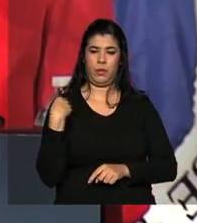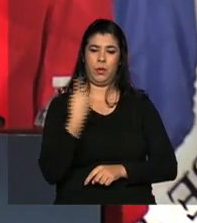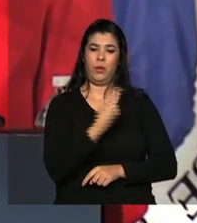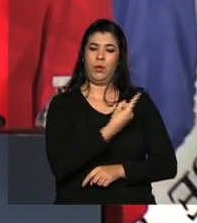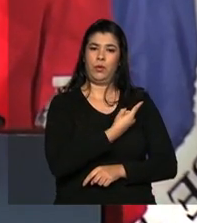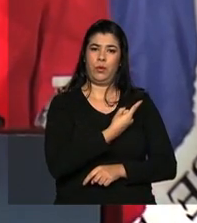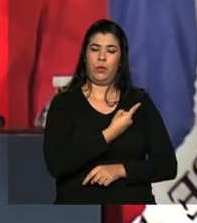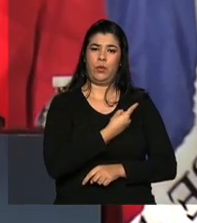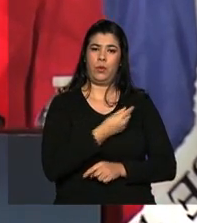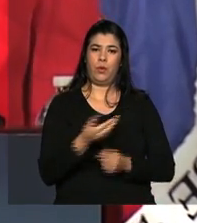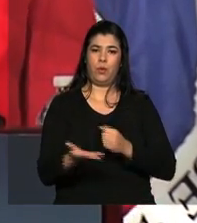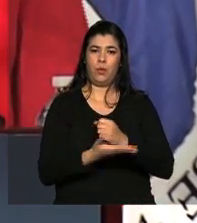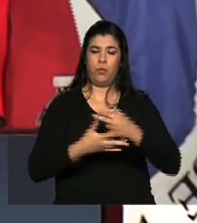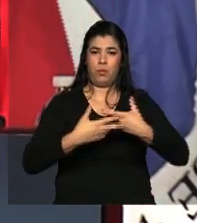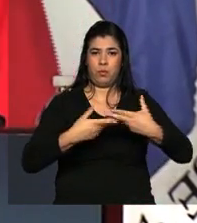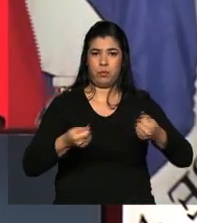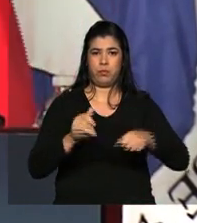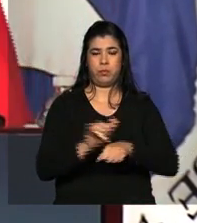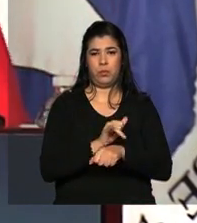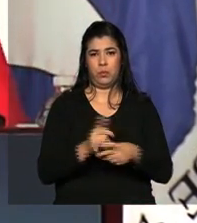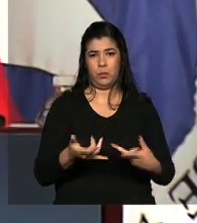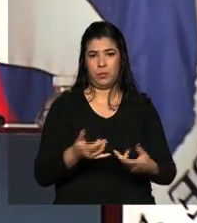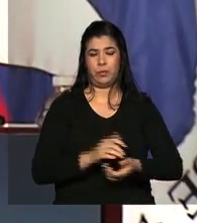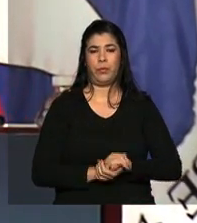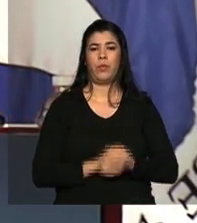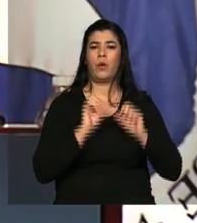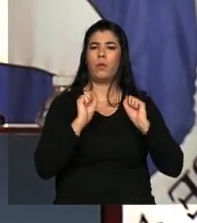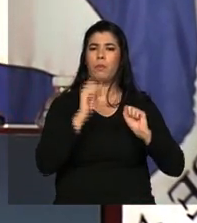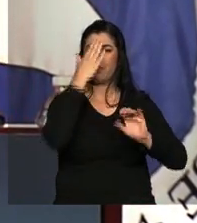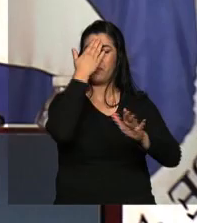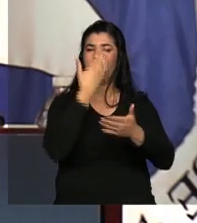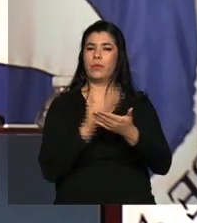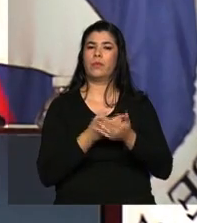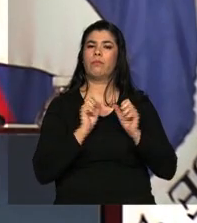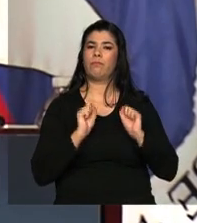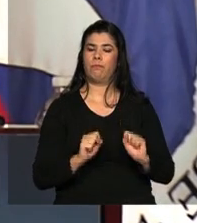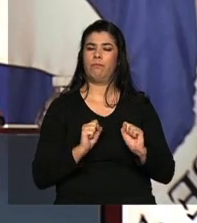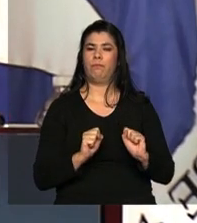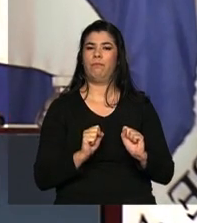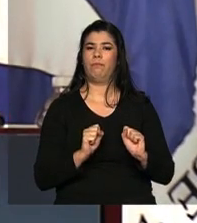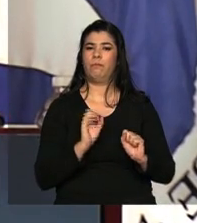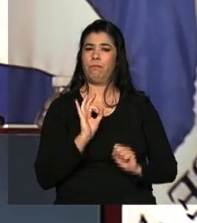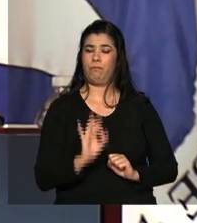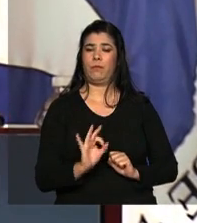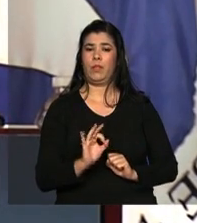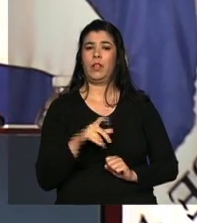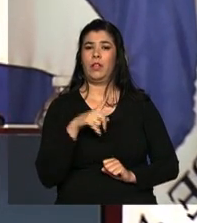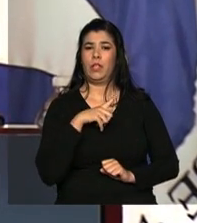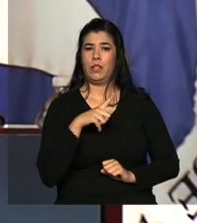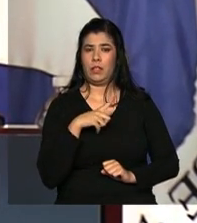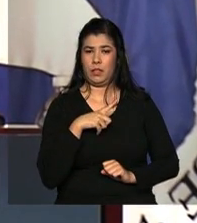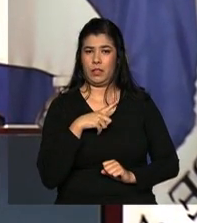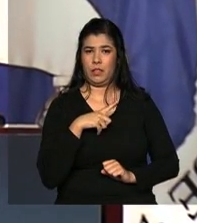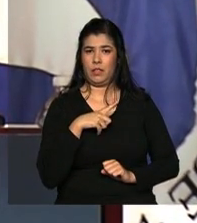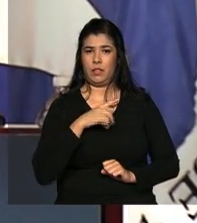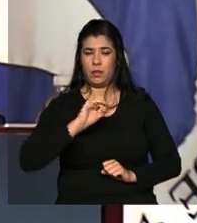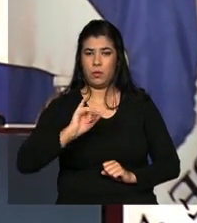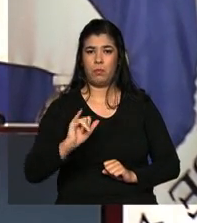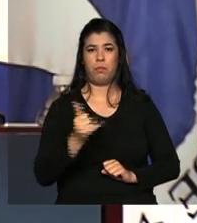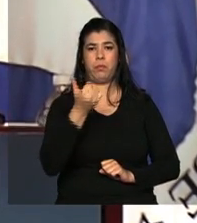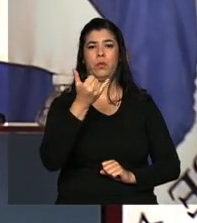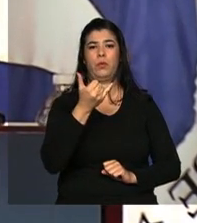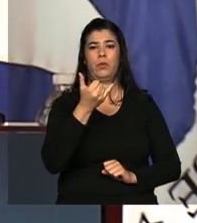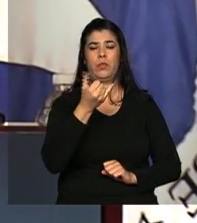nossa infraestrutura. Podem ter certeza que existe oportunidades